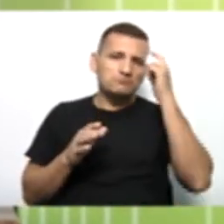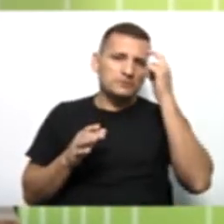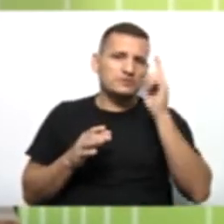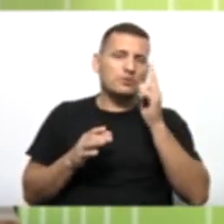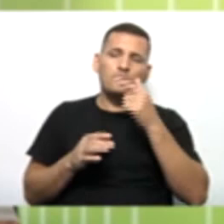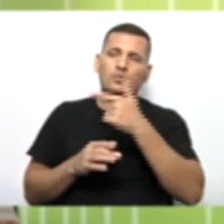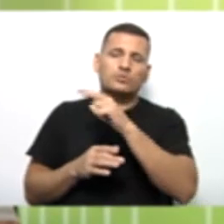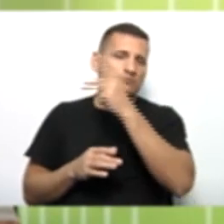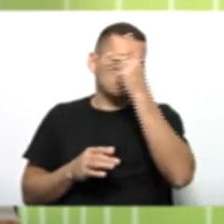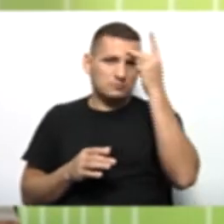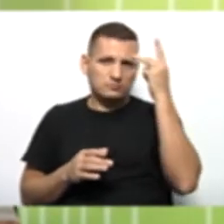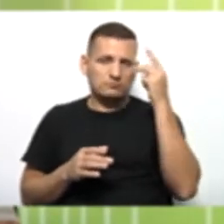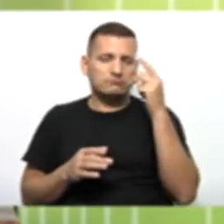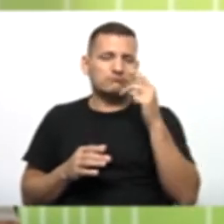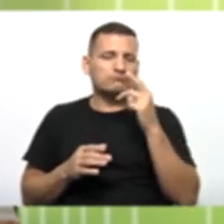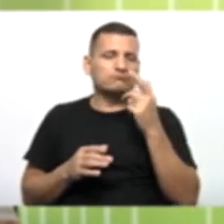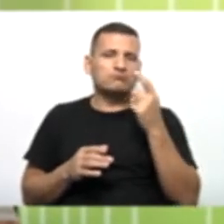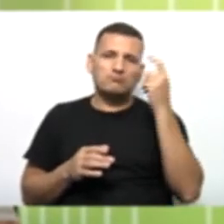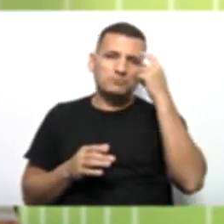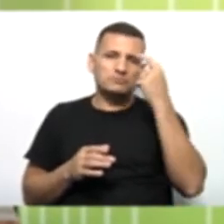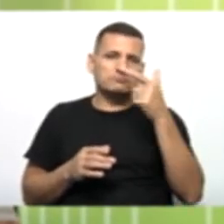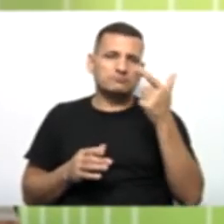tinham água para beber.